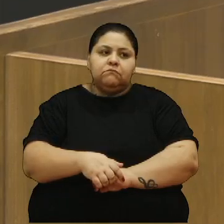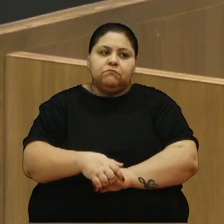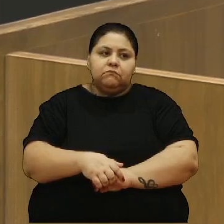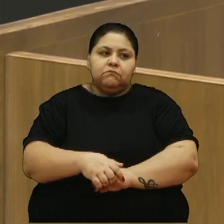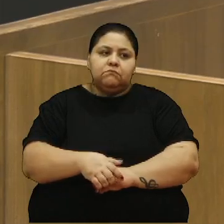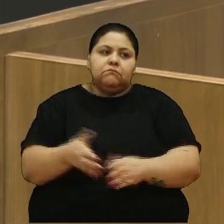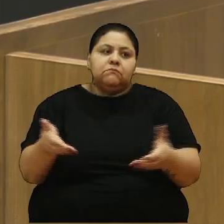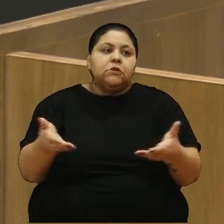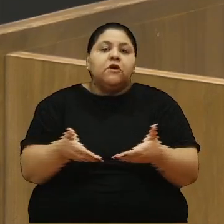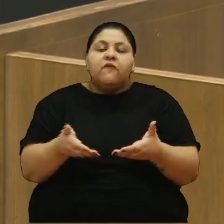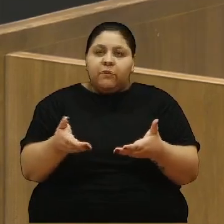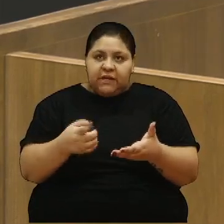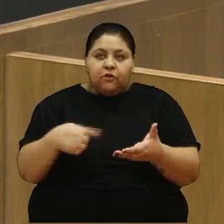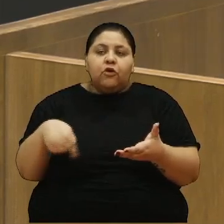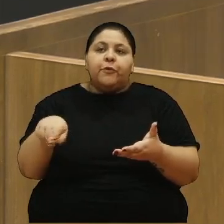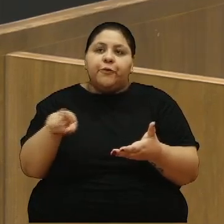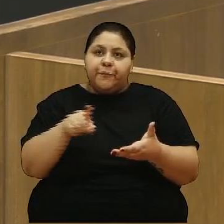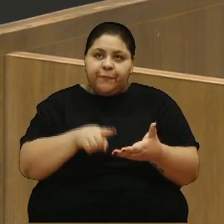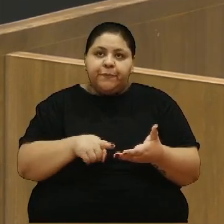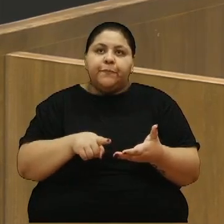a notícia que eu vi no jornal,